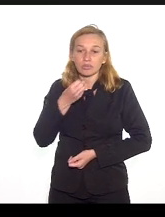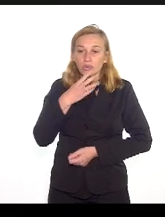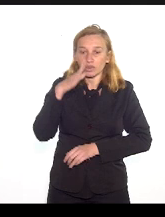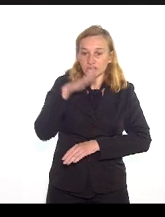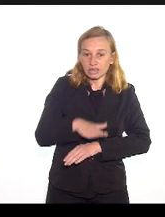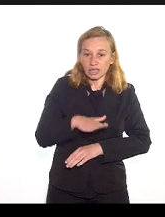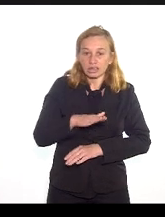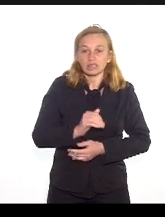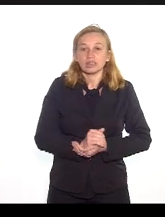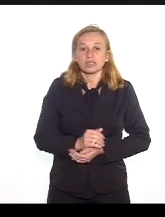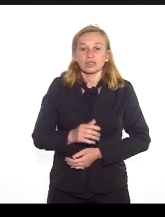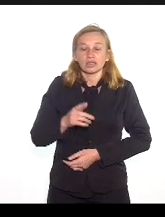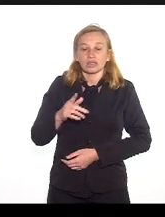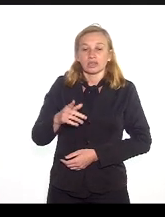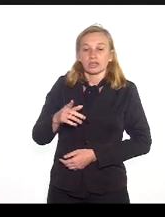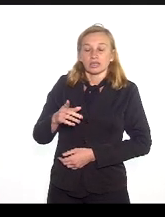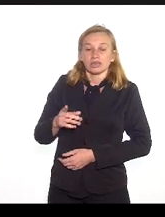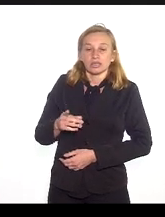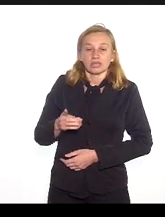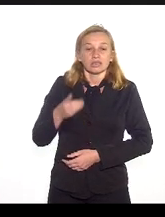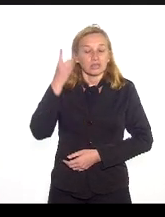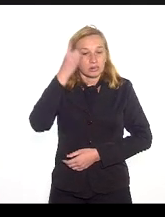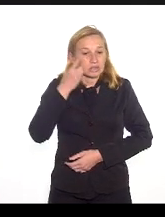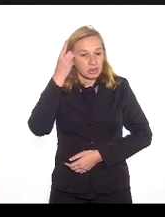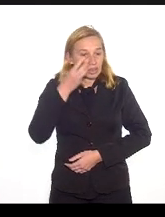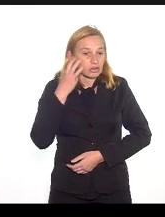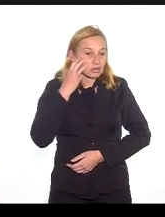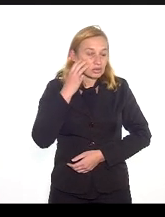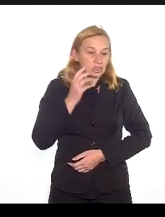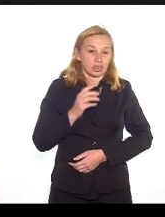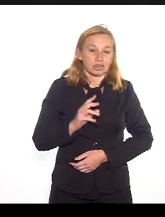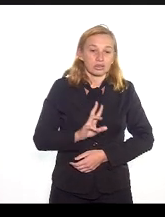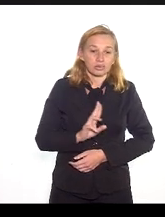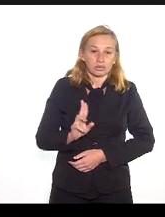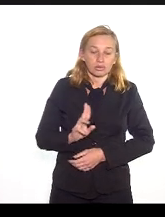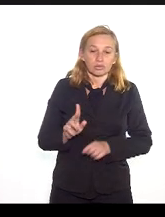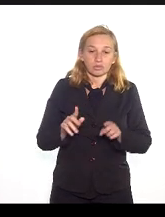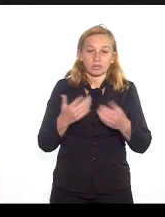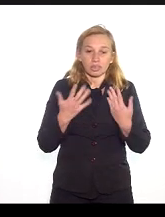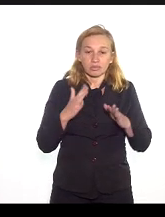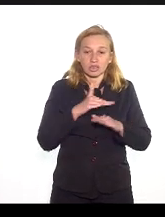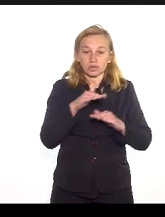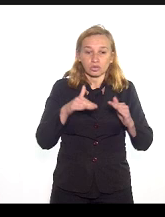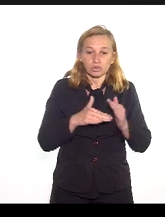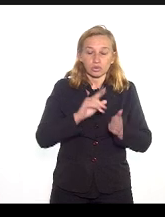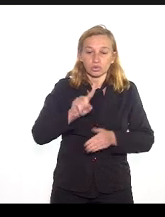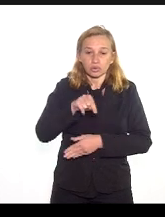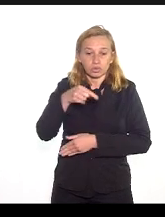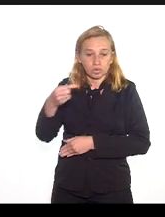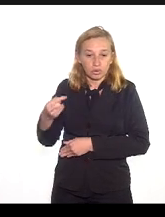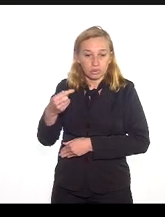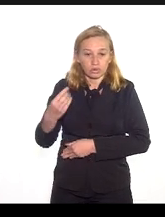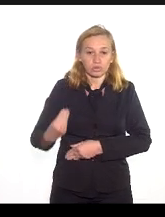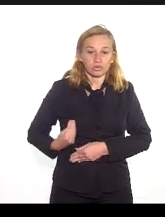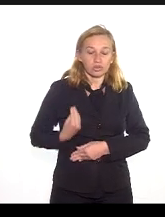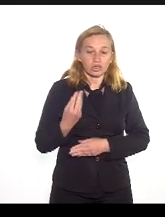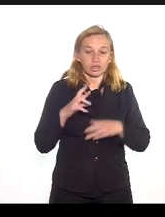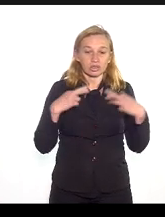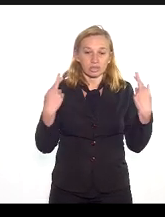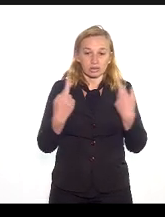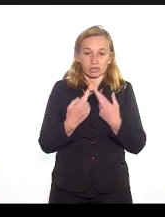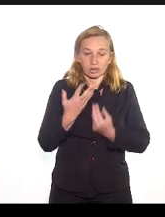tarde à senhora, deputado Waldeck, em nome de quem eu cumprimento todos os outros participantes aqui dessa